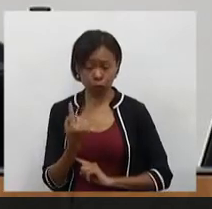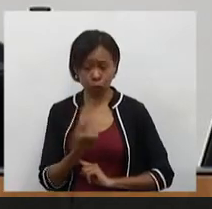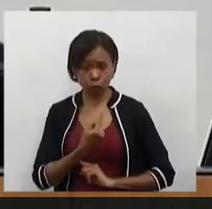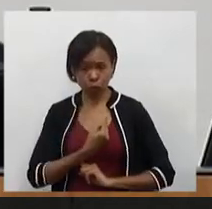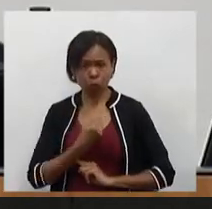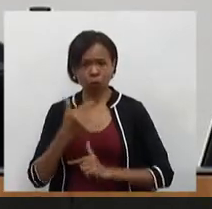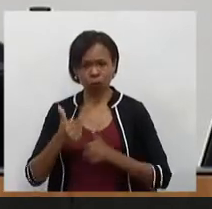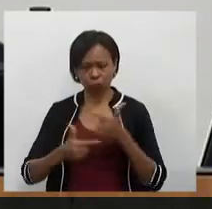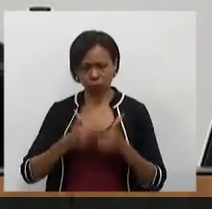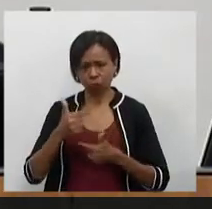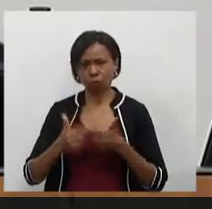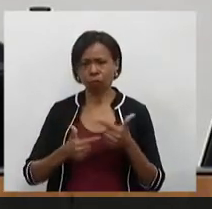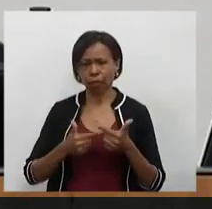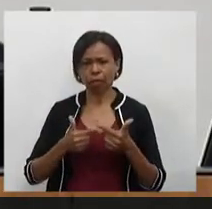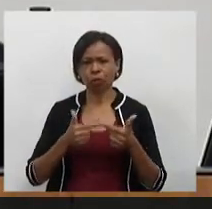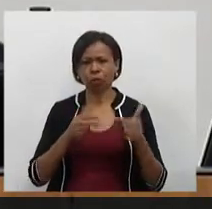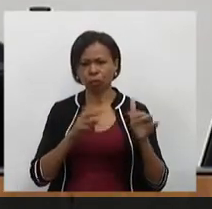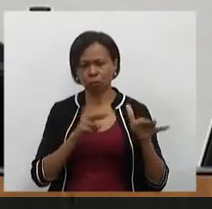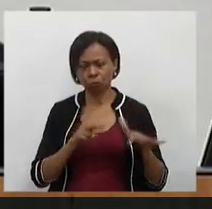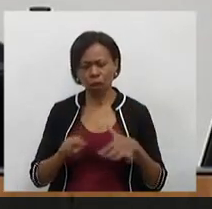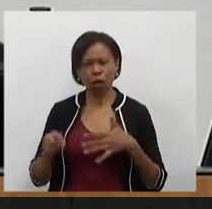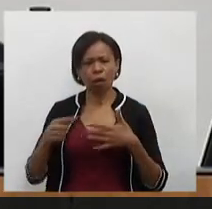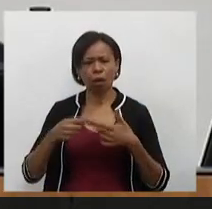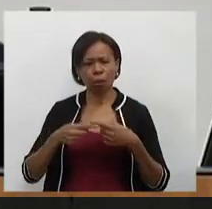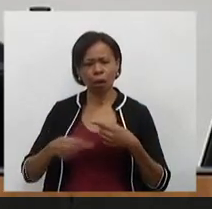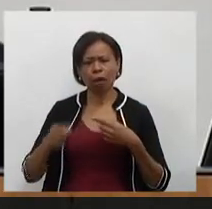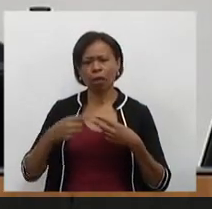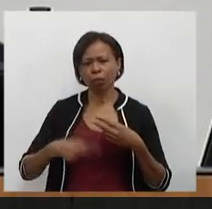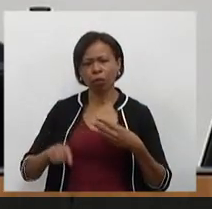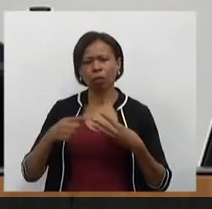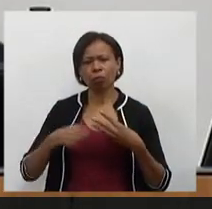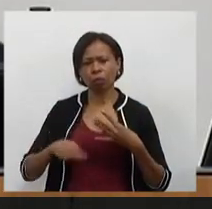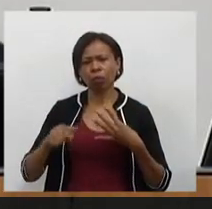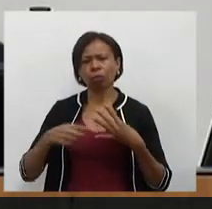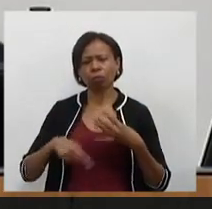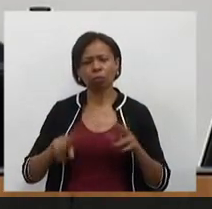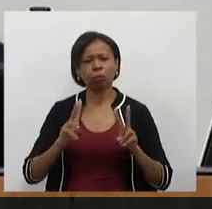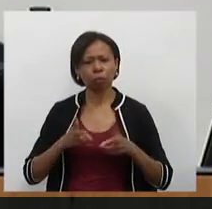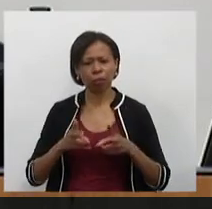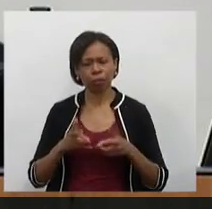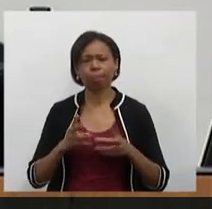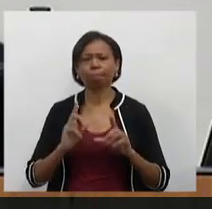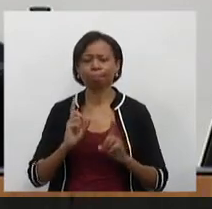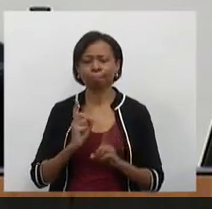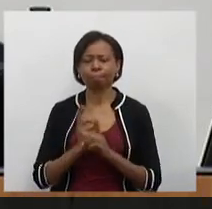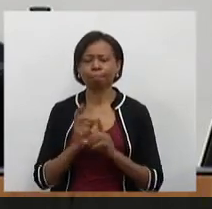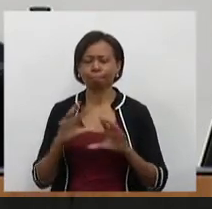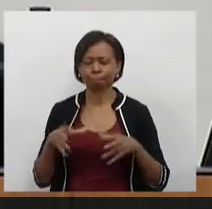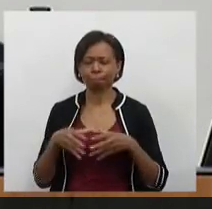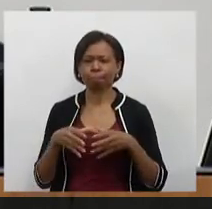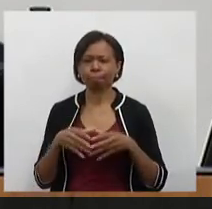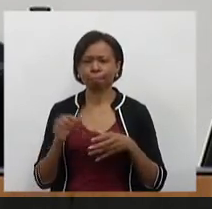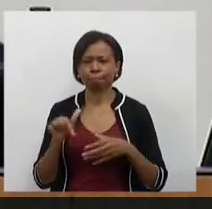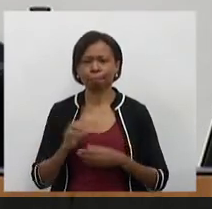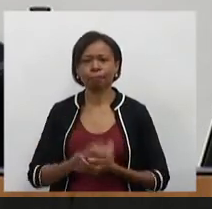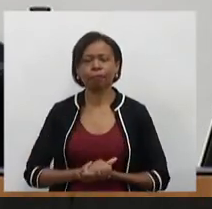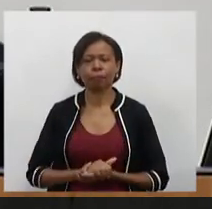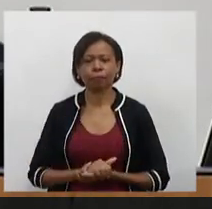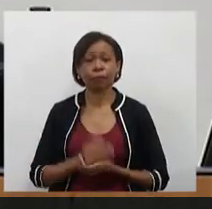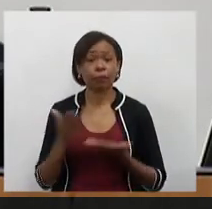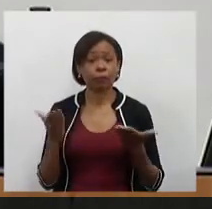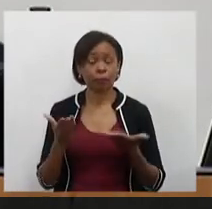aqui semanalmente, né, nos nossos encontros da comissão e o que a gente tem feito aí na nossa caminhada. Vou passar para o